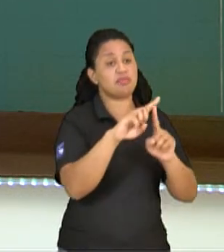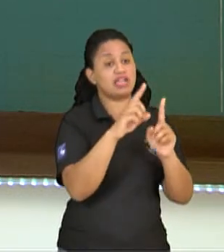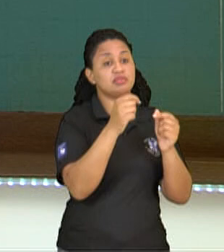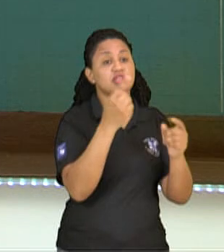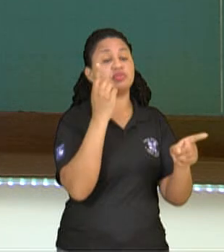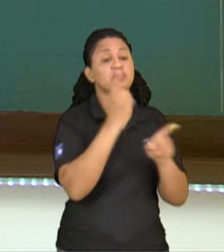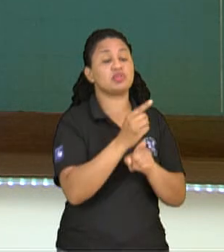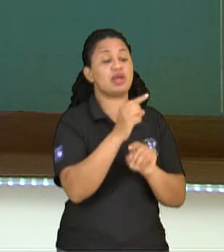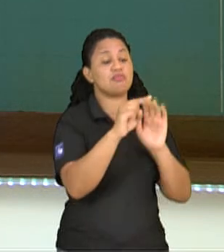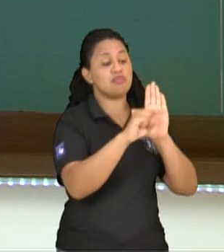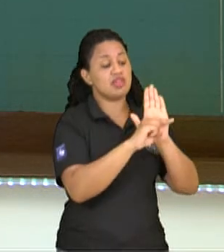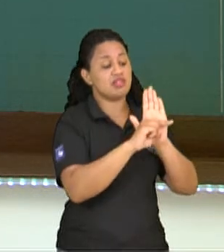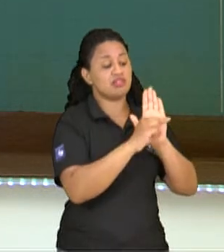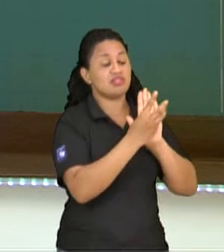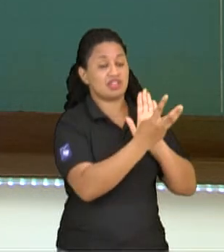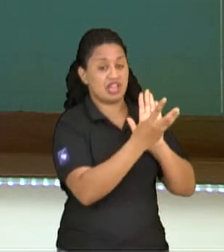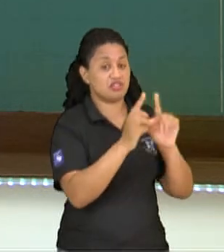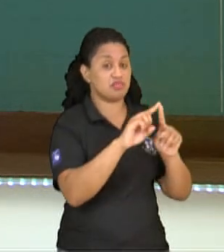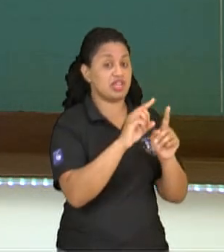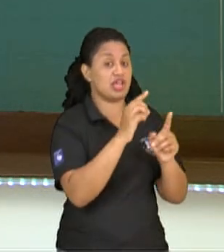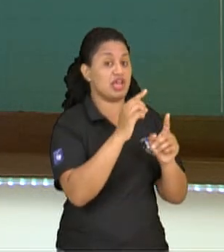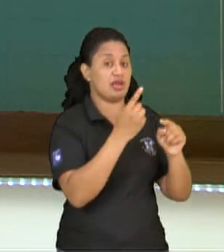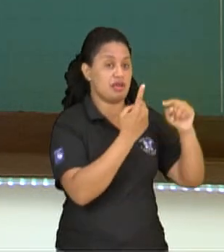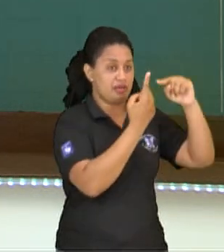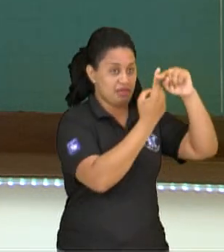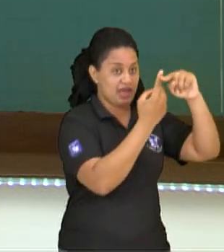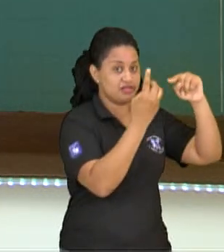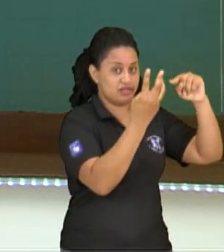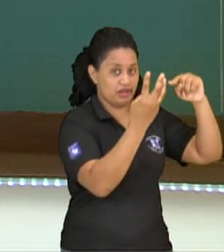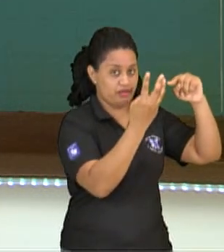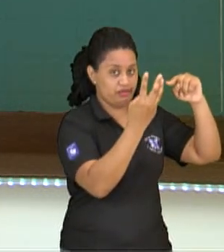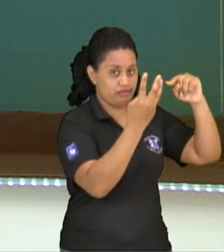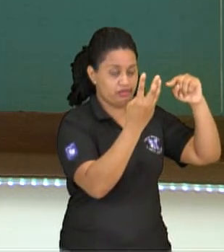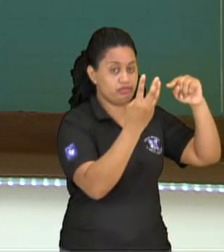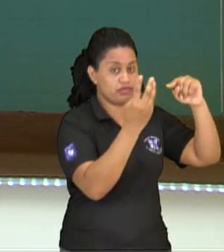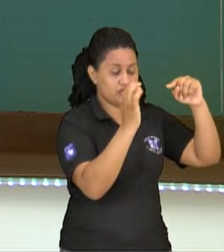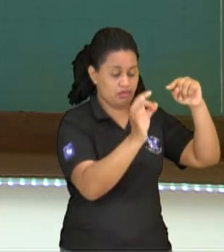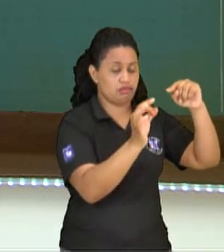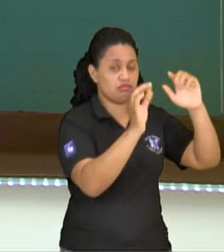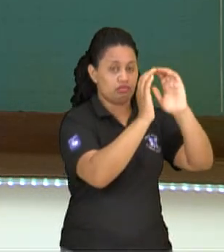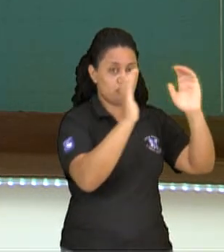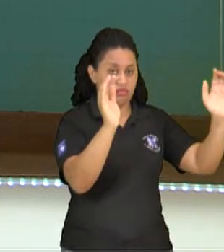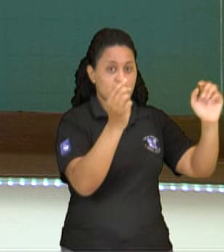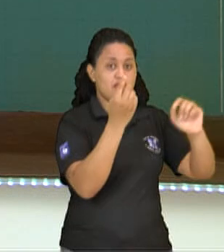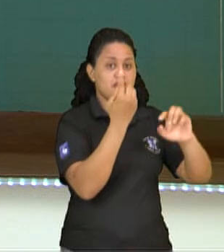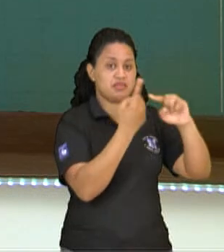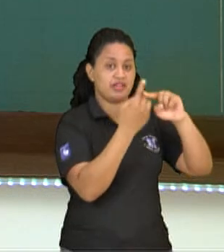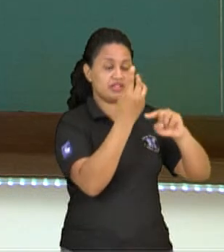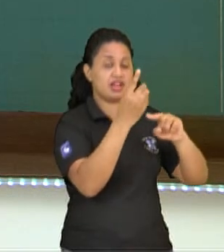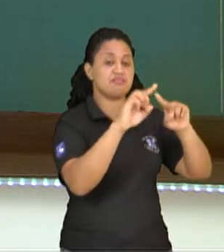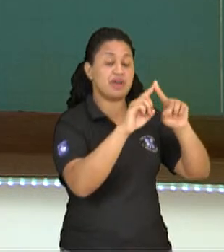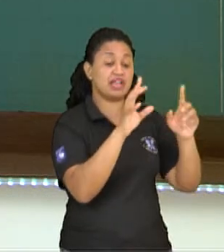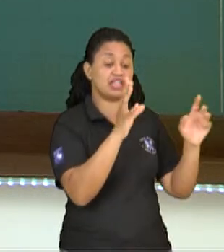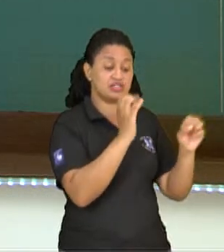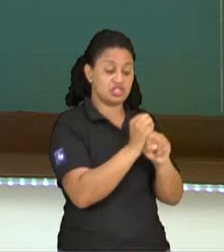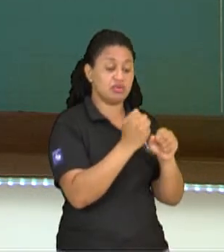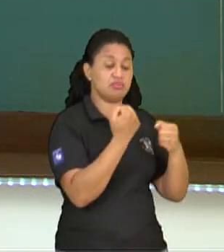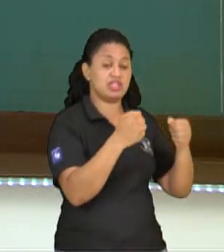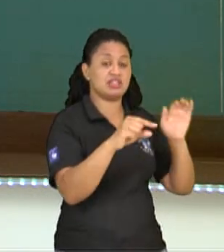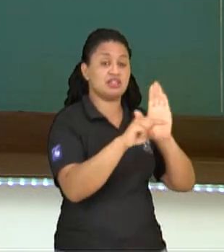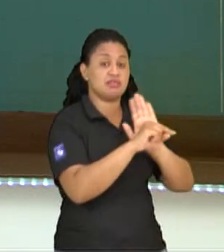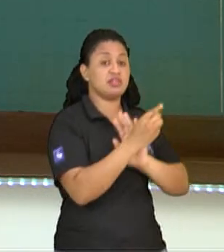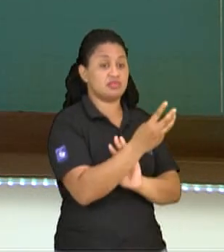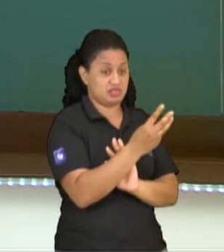cuja soma seja menos 3. Tá vendo que aqui na equação tá 3 positivo? Mas essa soma tem que dar menos 3 para valer